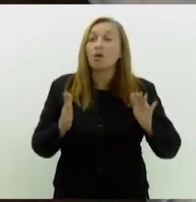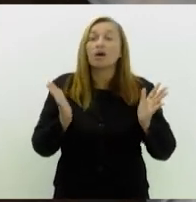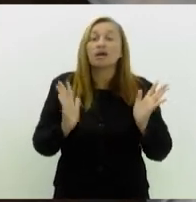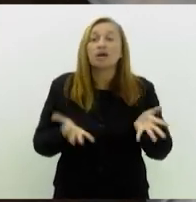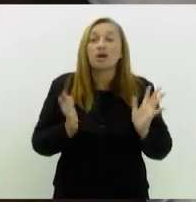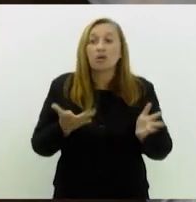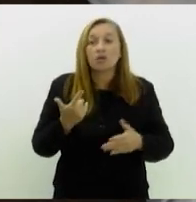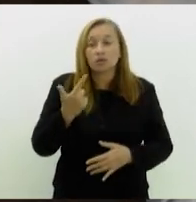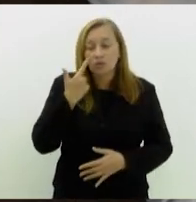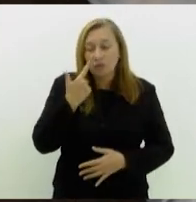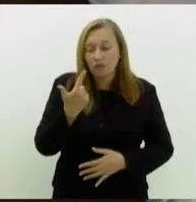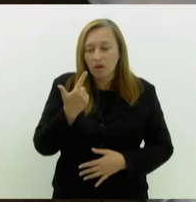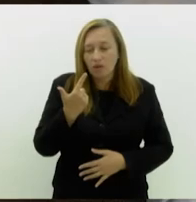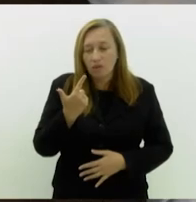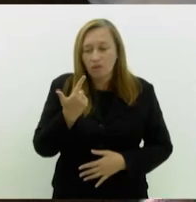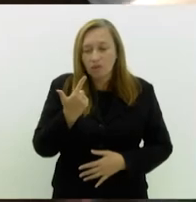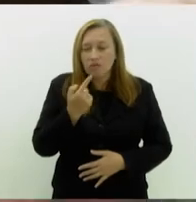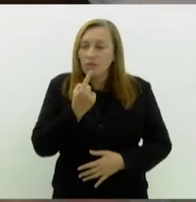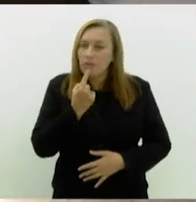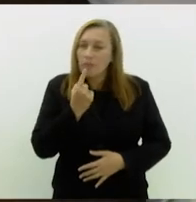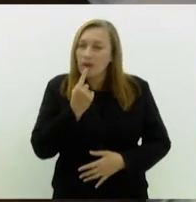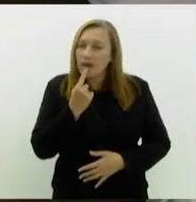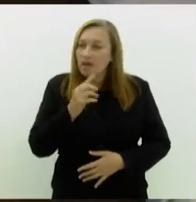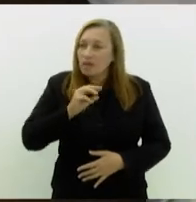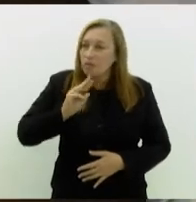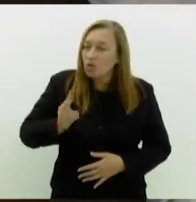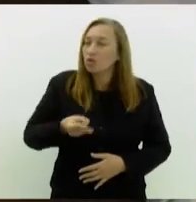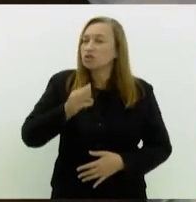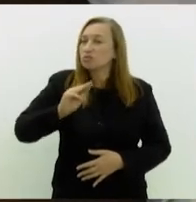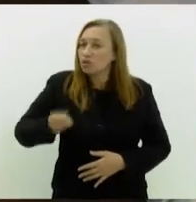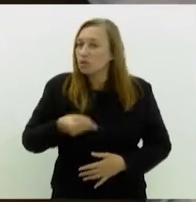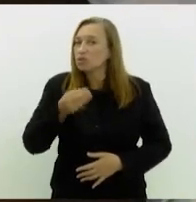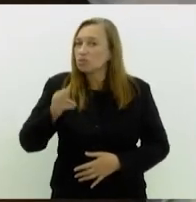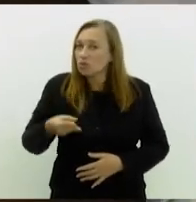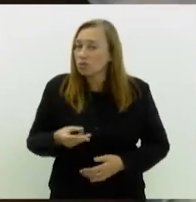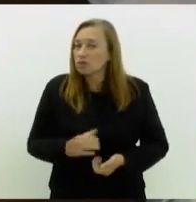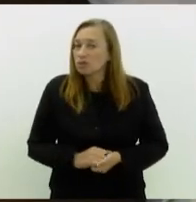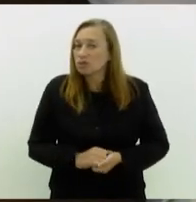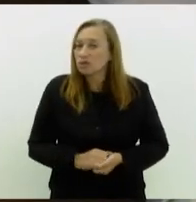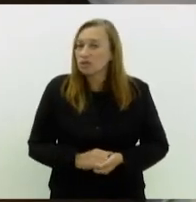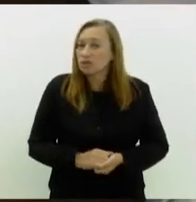estou olhando de lupa e milhões e milhões milhões